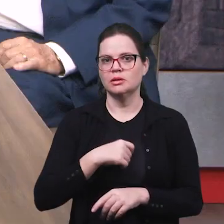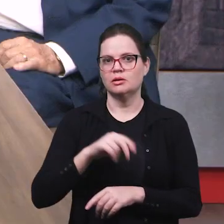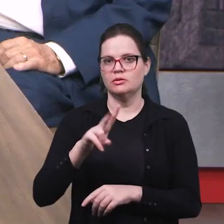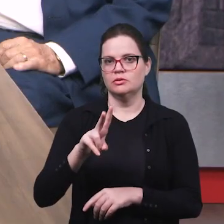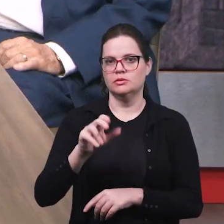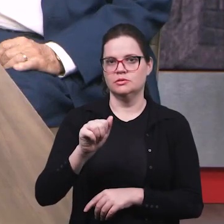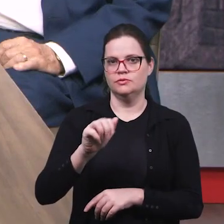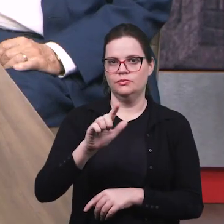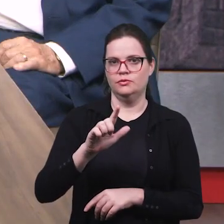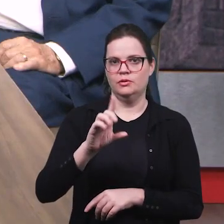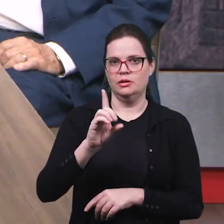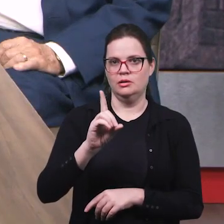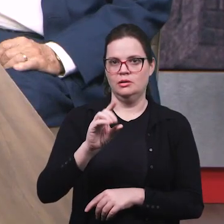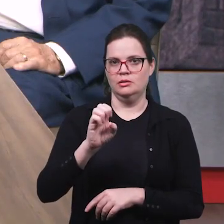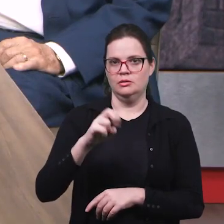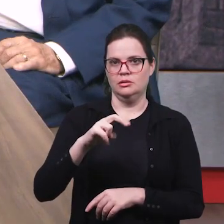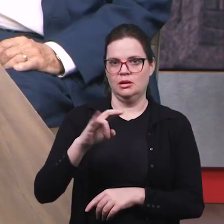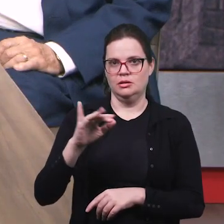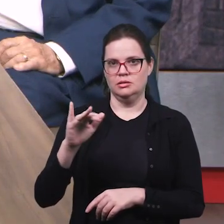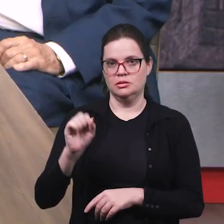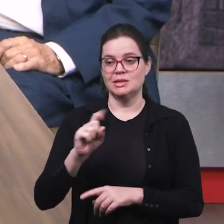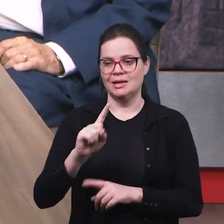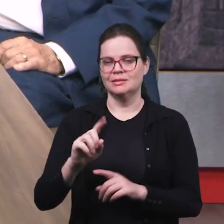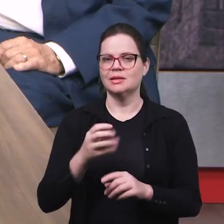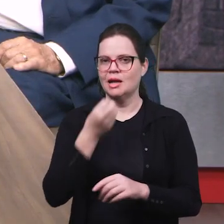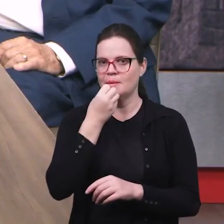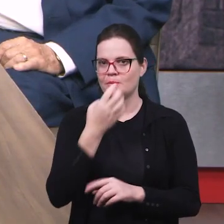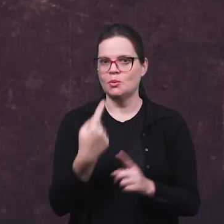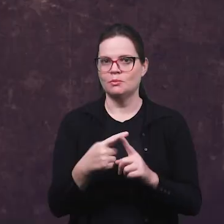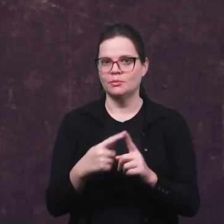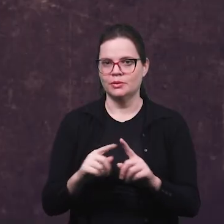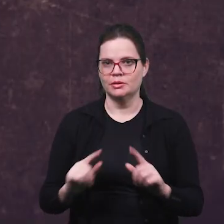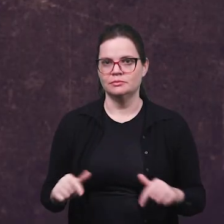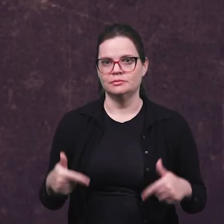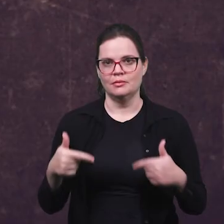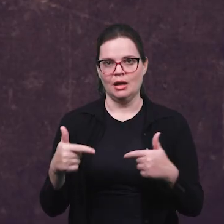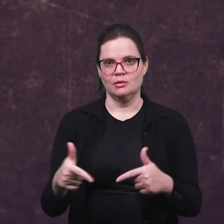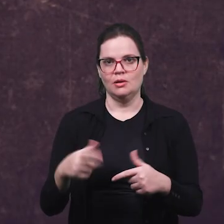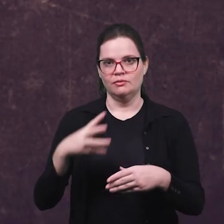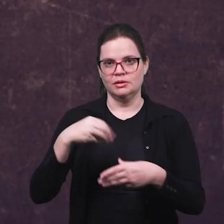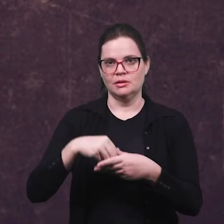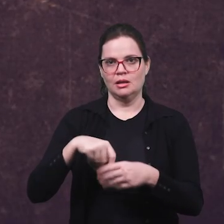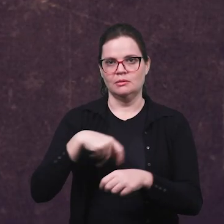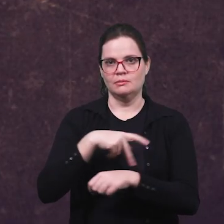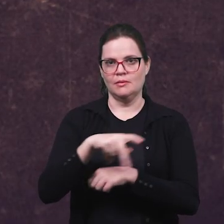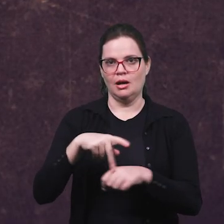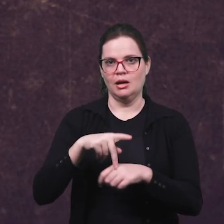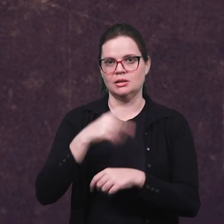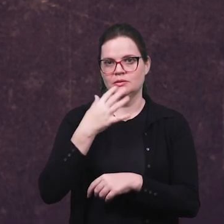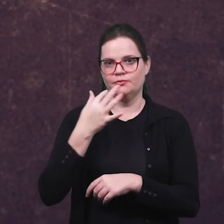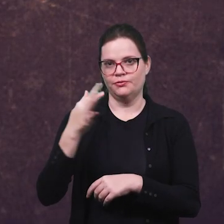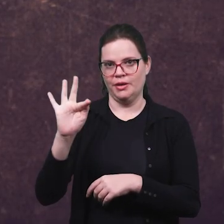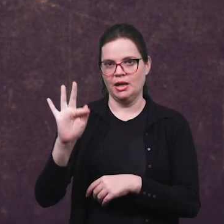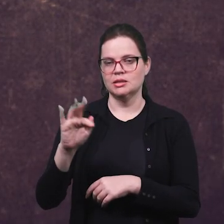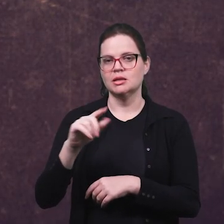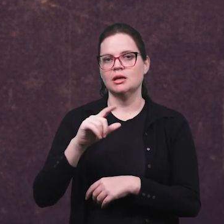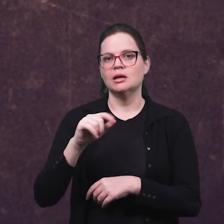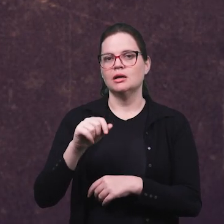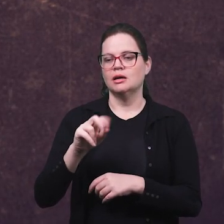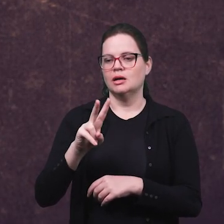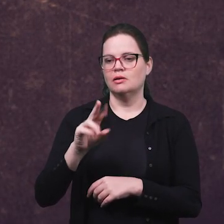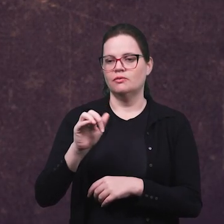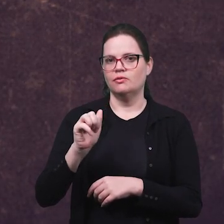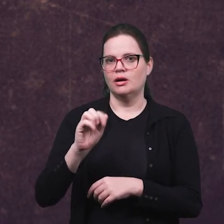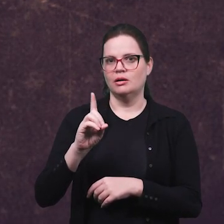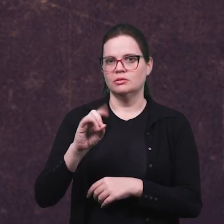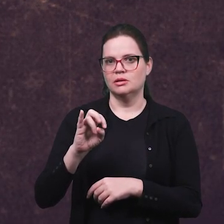Os valdenses, eles atuaram na França, e o nome valdense vem de Pedro Valdo, que era um comerciante francês, né, de Lyon. Rico,